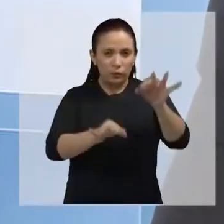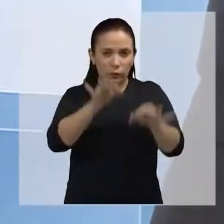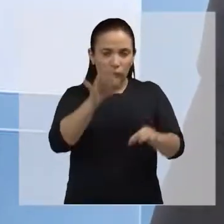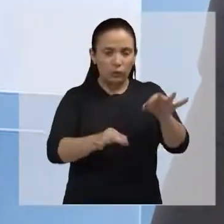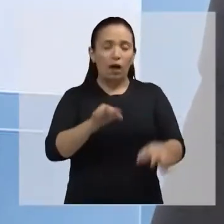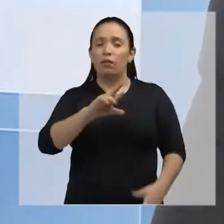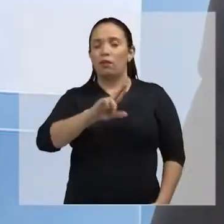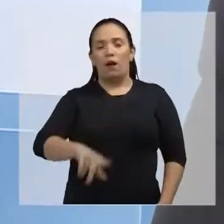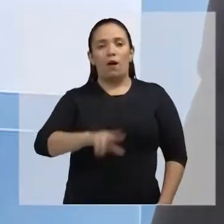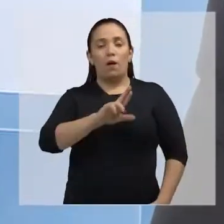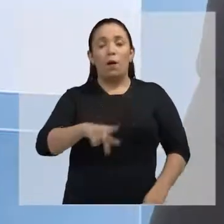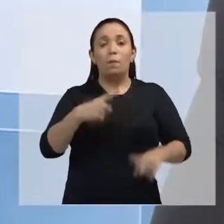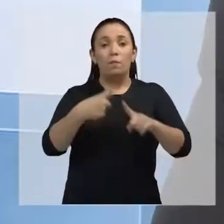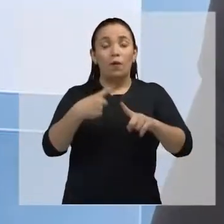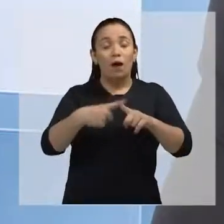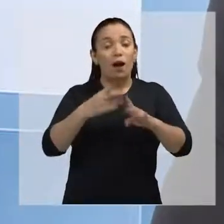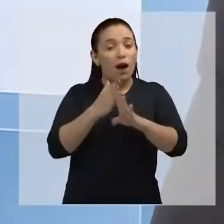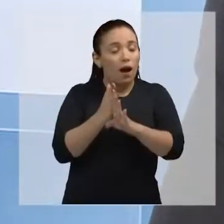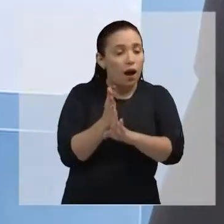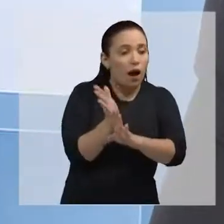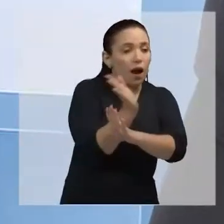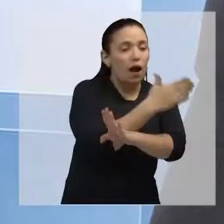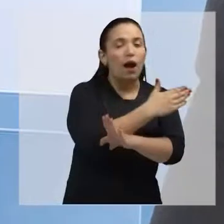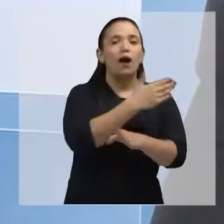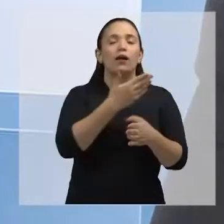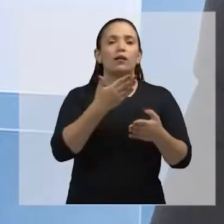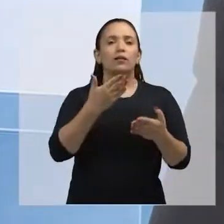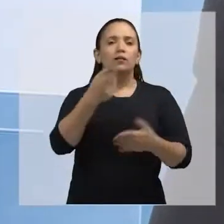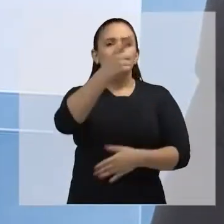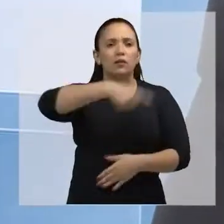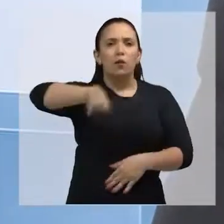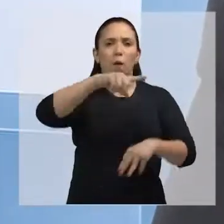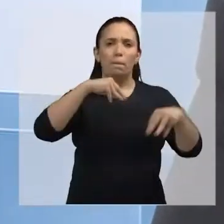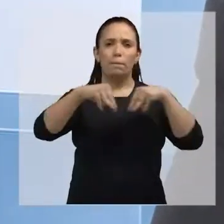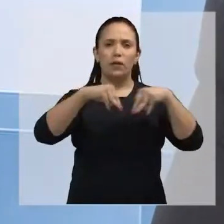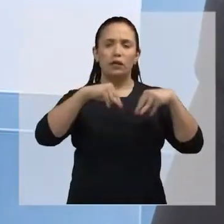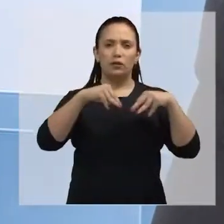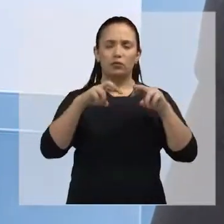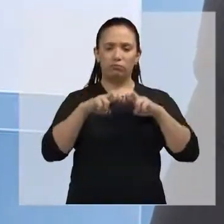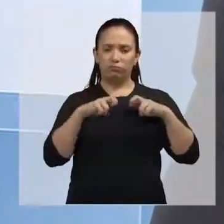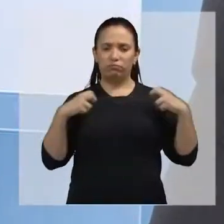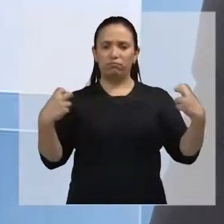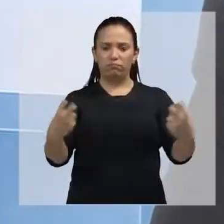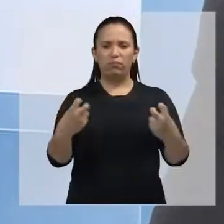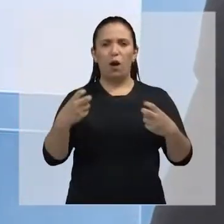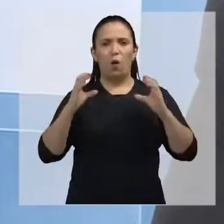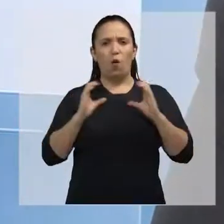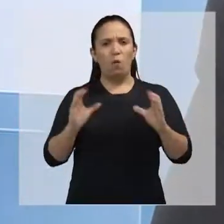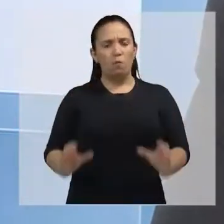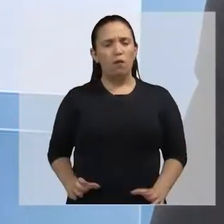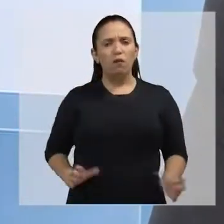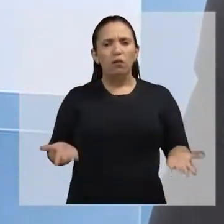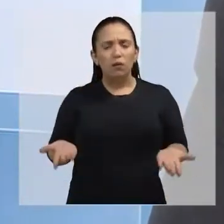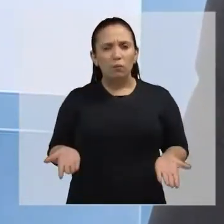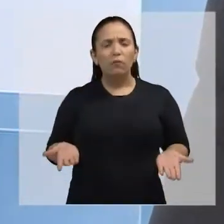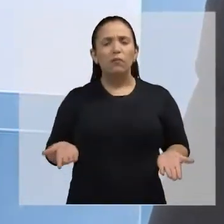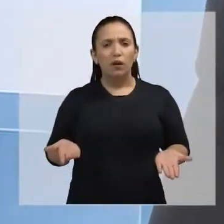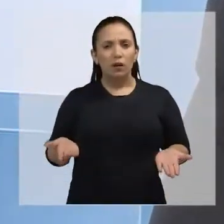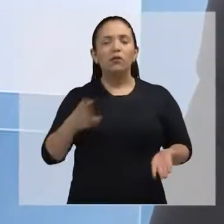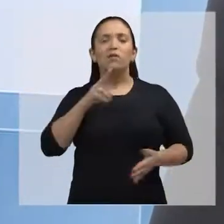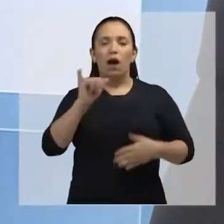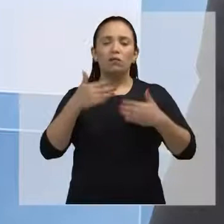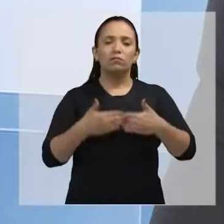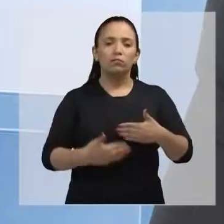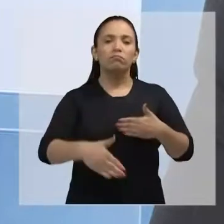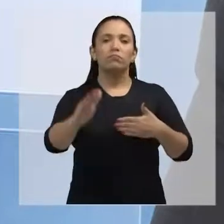mas o que antecedeu o julgamento, a maneira que eles se comportam durante o julgamento e as coisas que pode advir